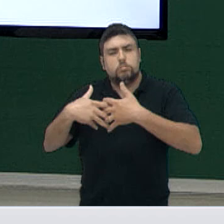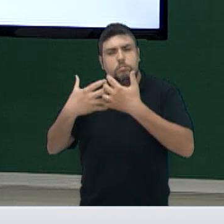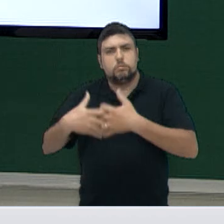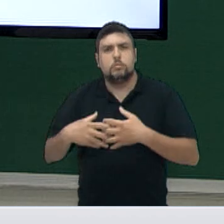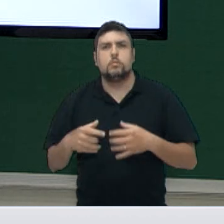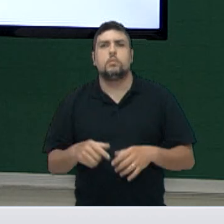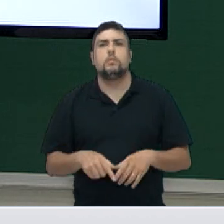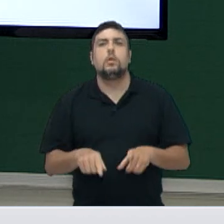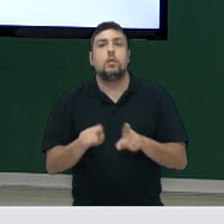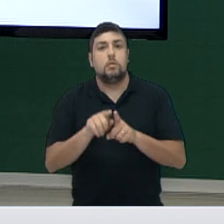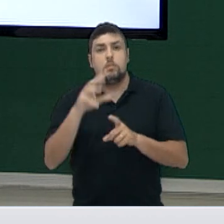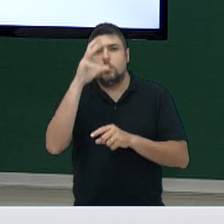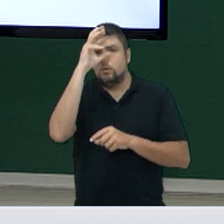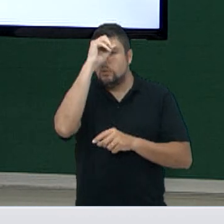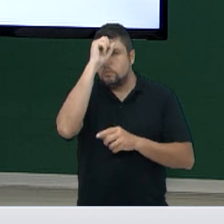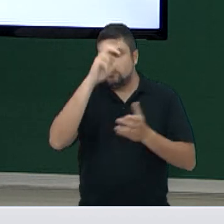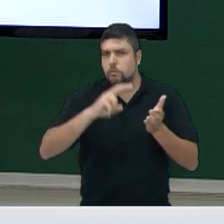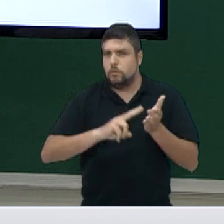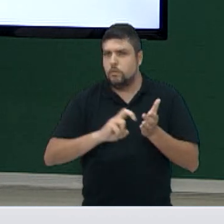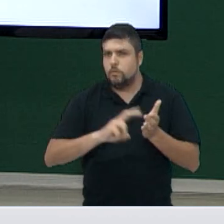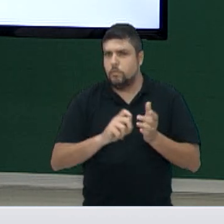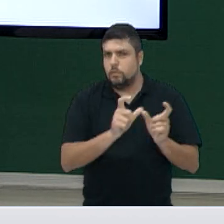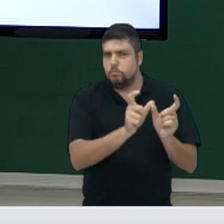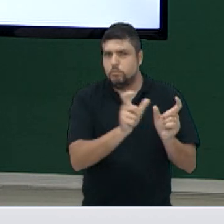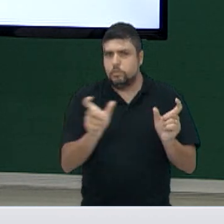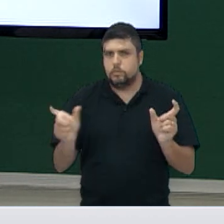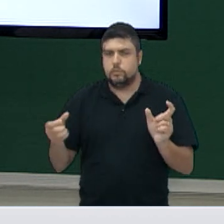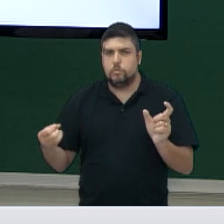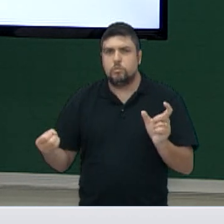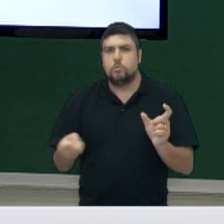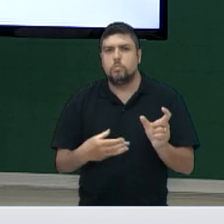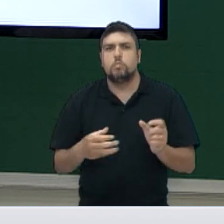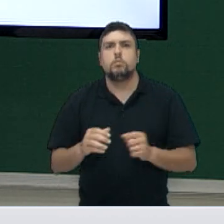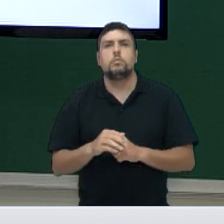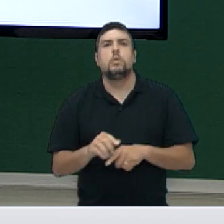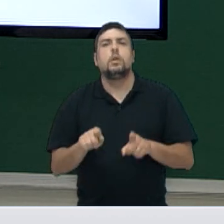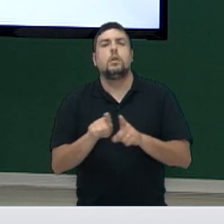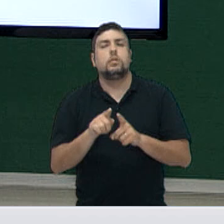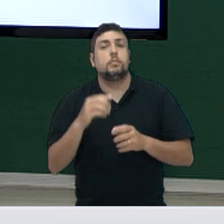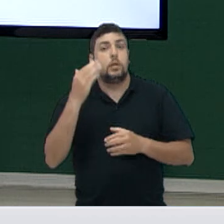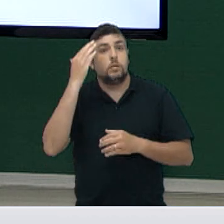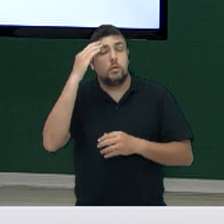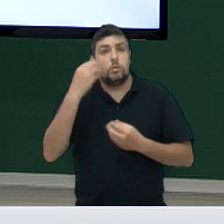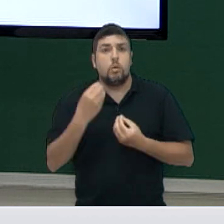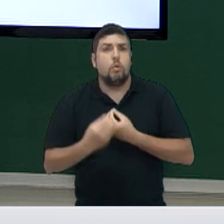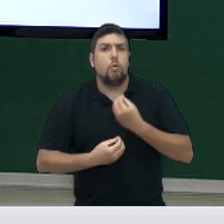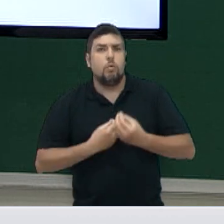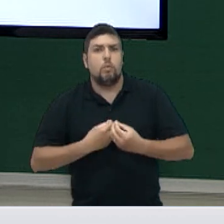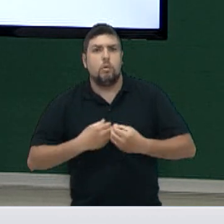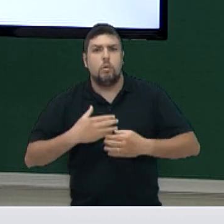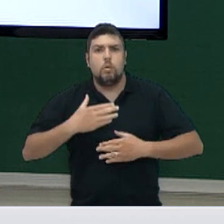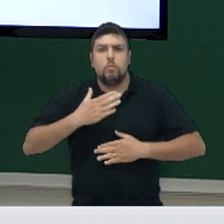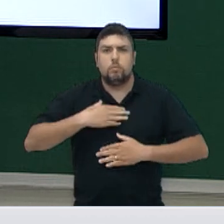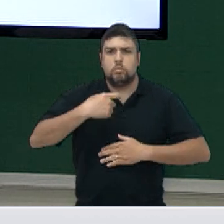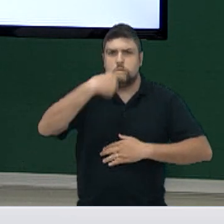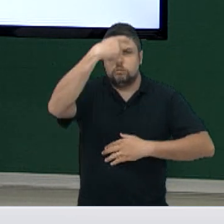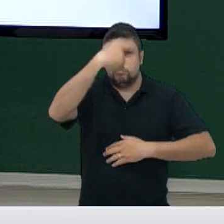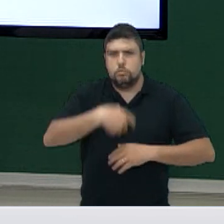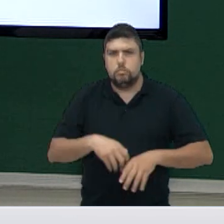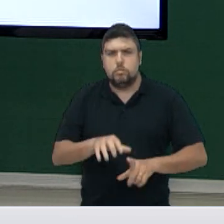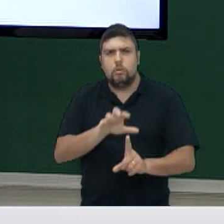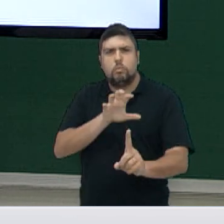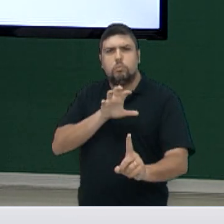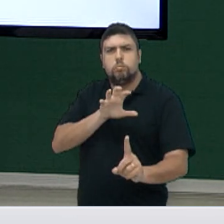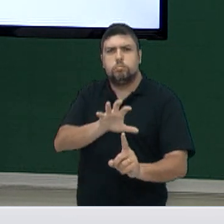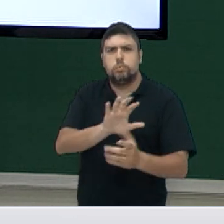como sempre, né? E vamos compreender o efeito das ações humanas na natureza.